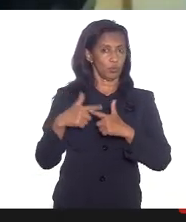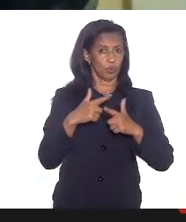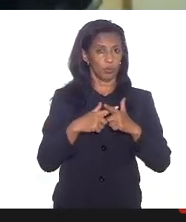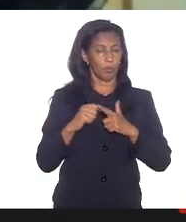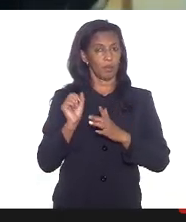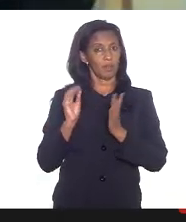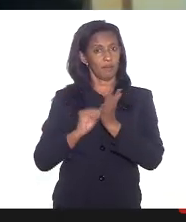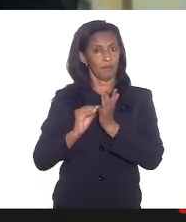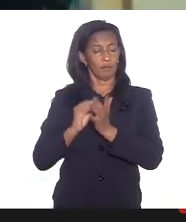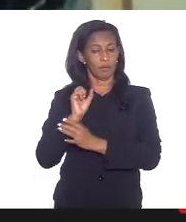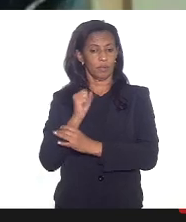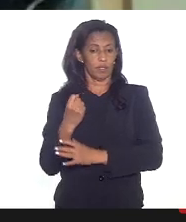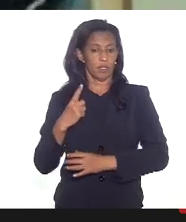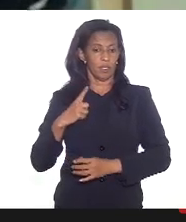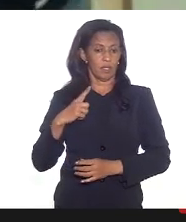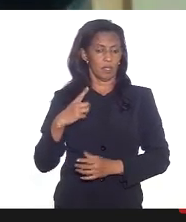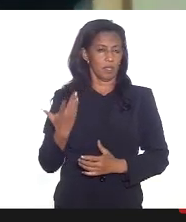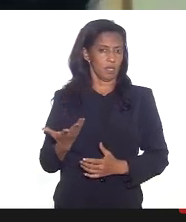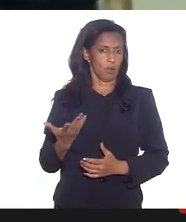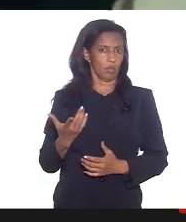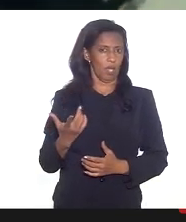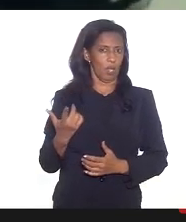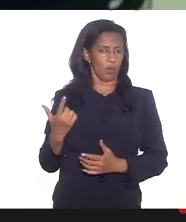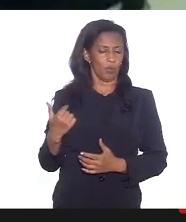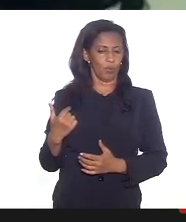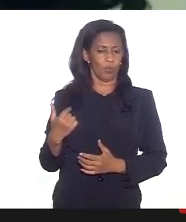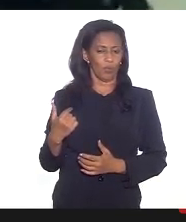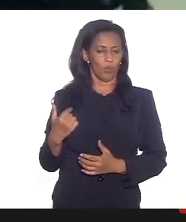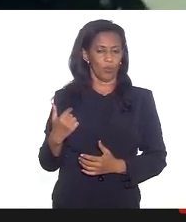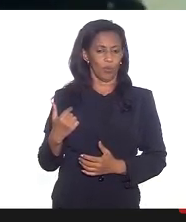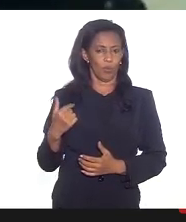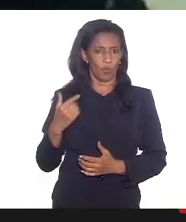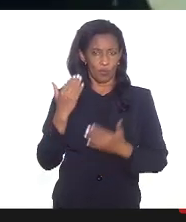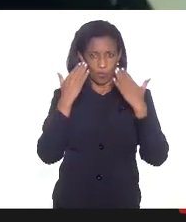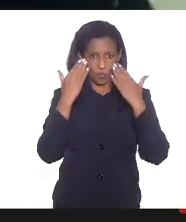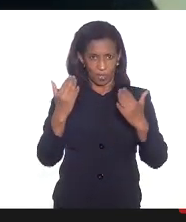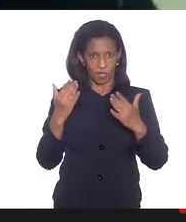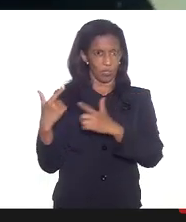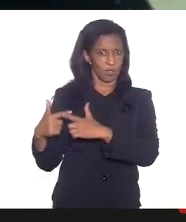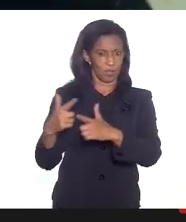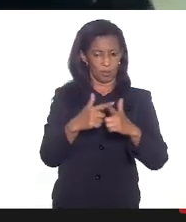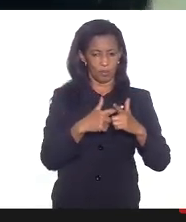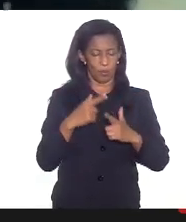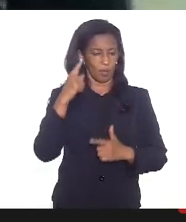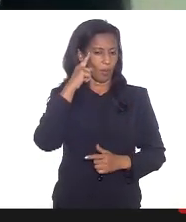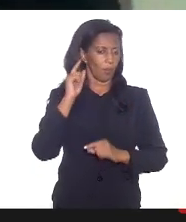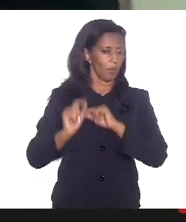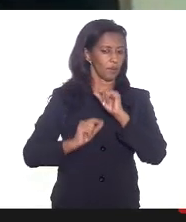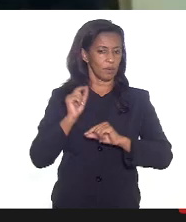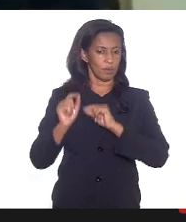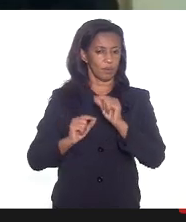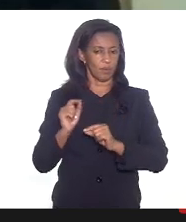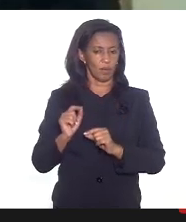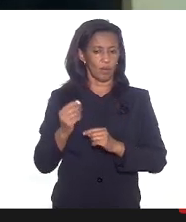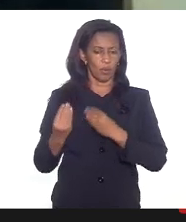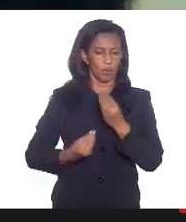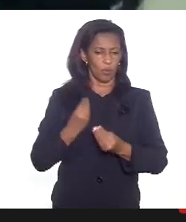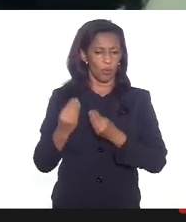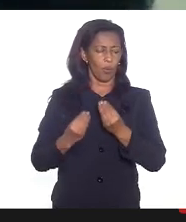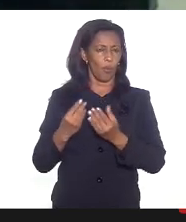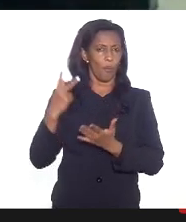dessa insegurança se eu tenho 40 ovos por semana é frente a este cenário o que eu penso é qual na